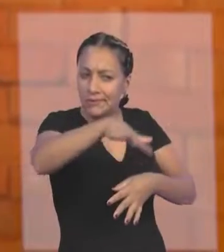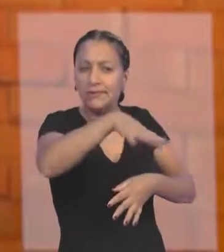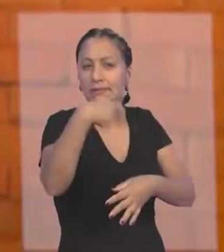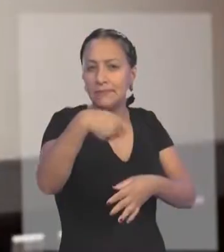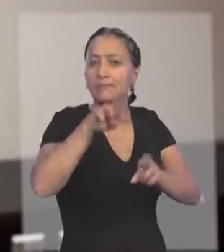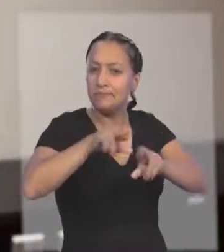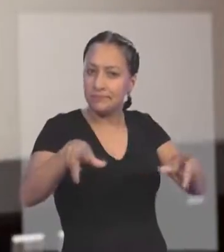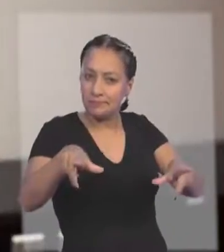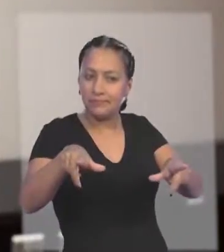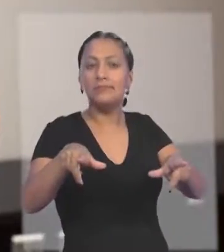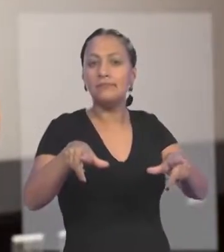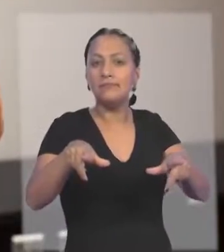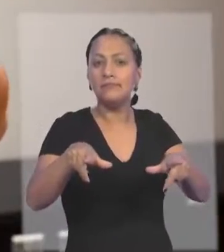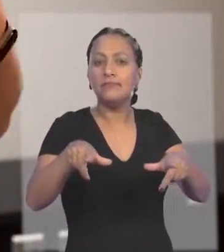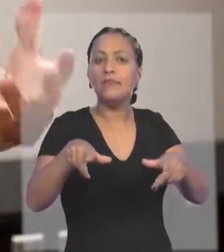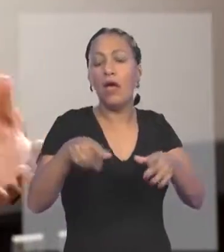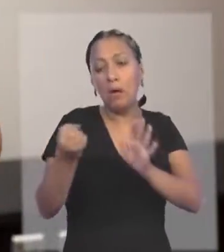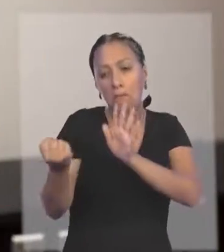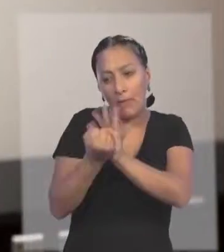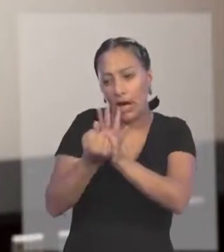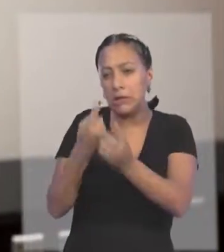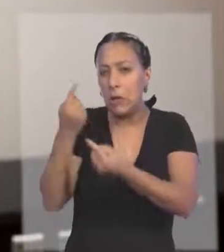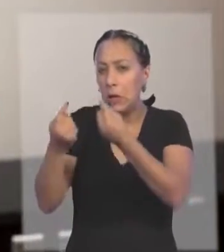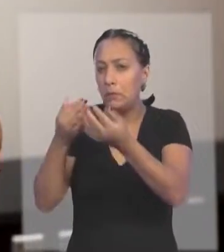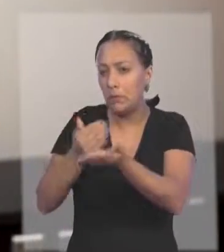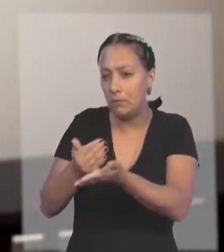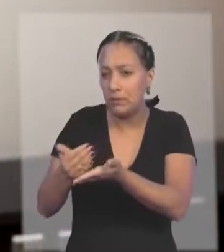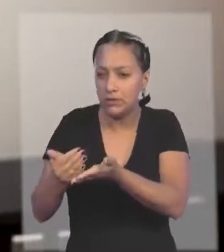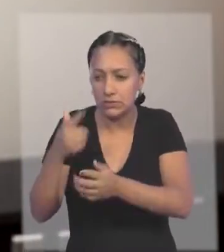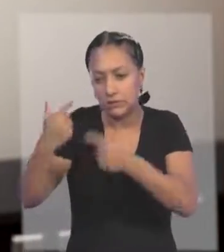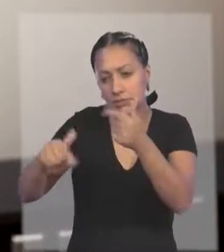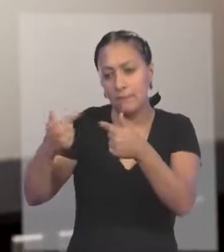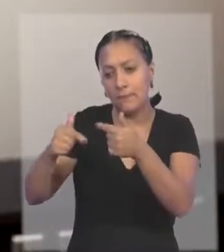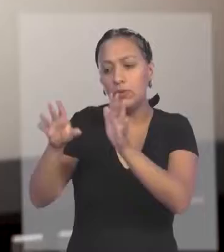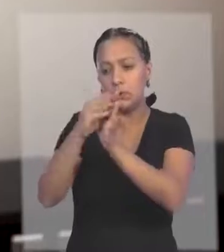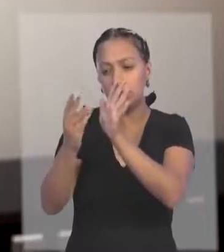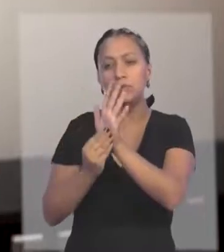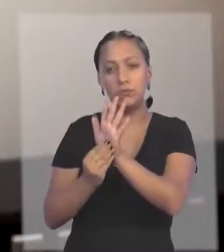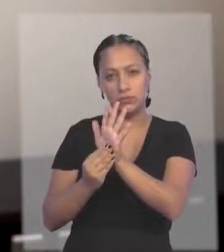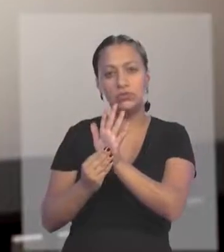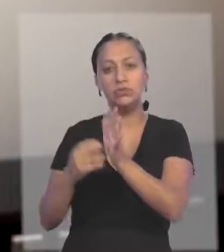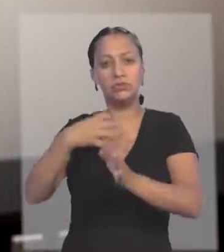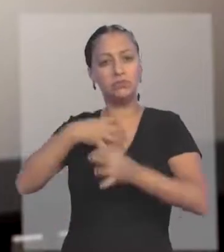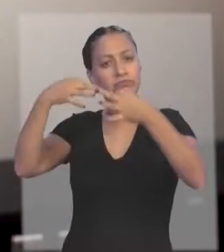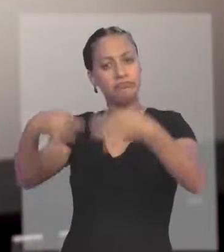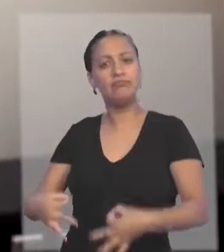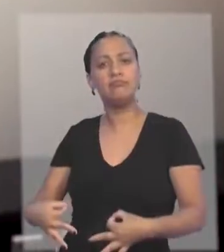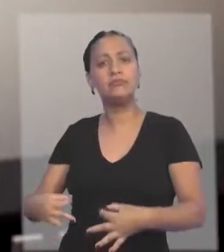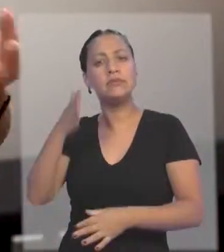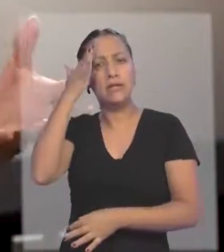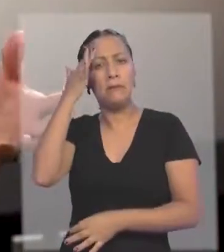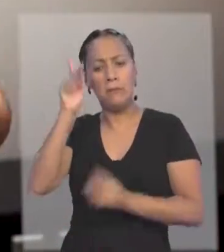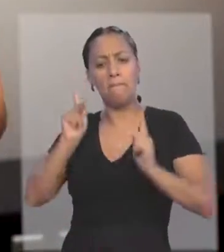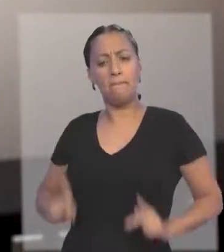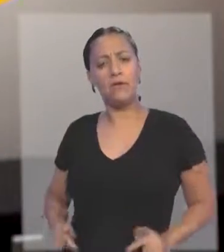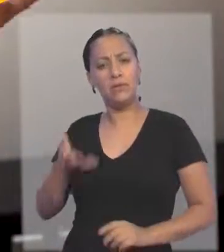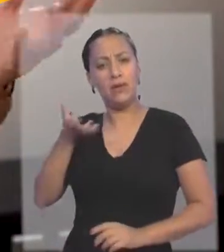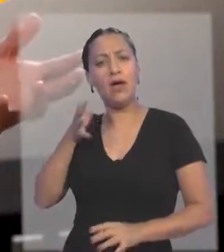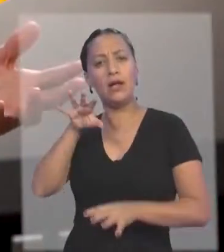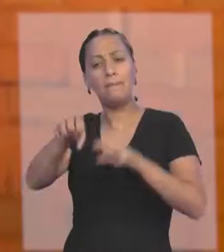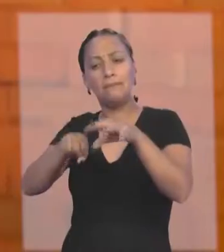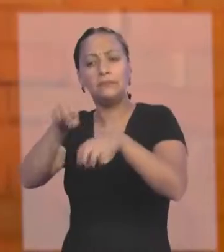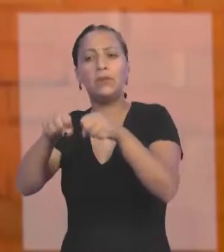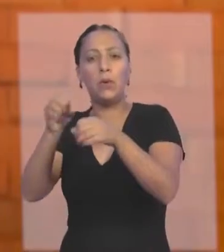ser diferente. A gente tinha algumas marcas surgindo e trabalhando o conteúdo da maneira devida, que a gente sabe que as pessoas estão na internet para